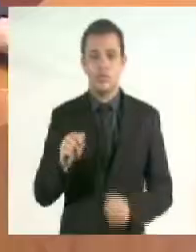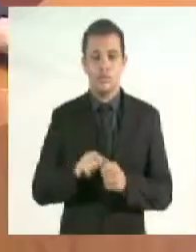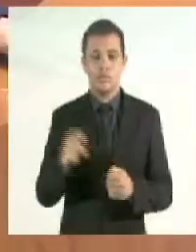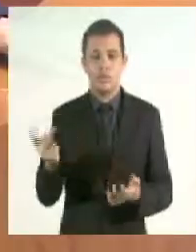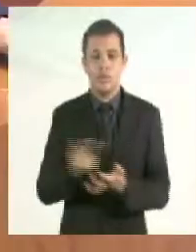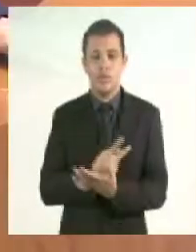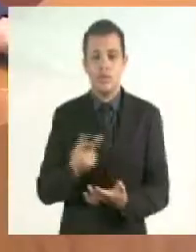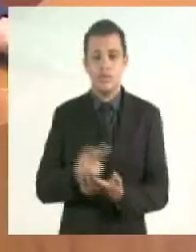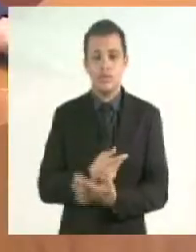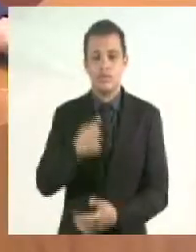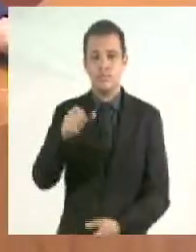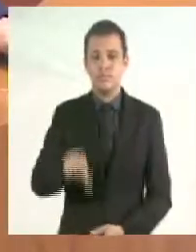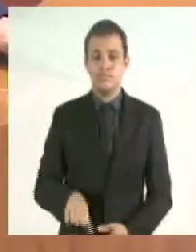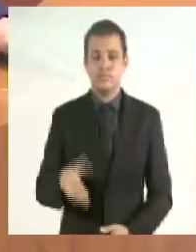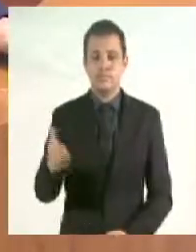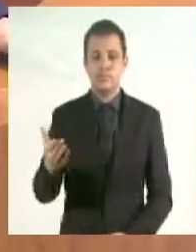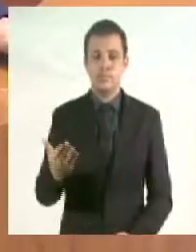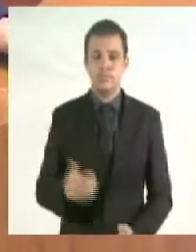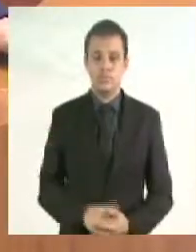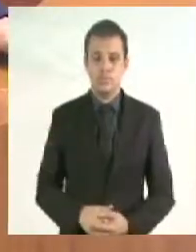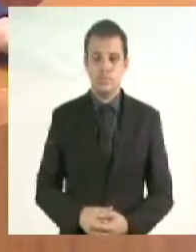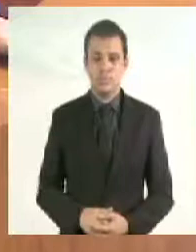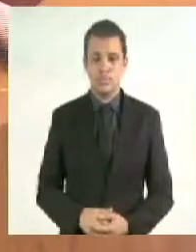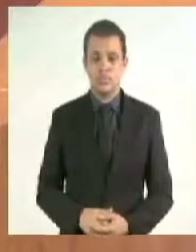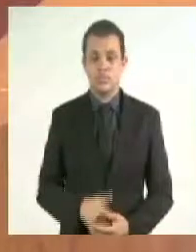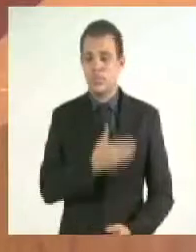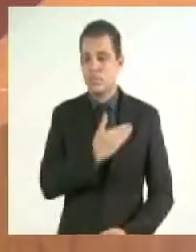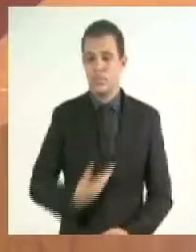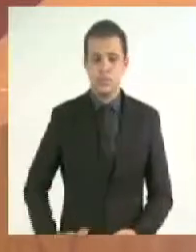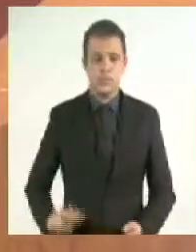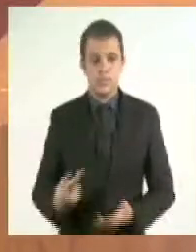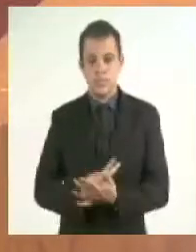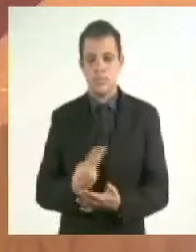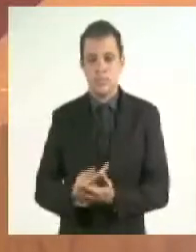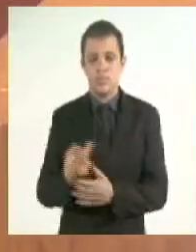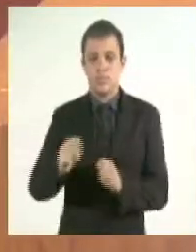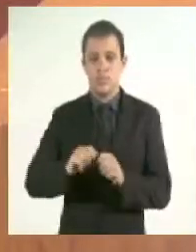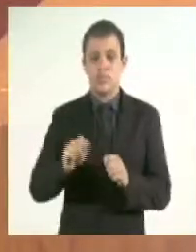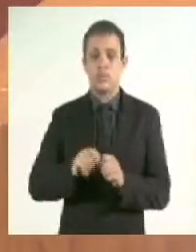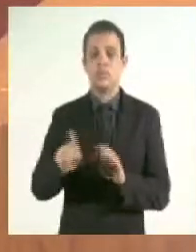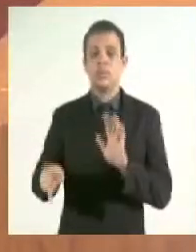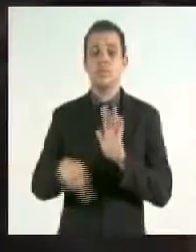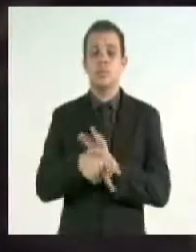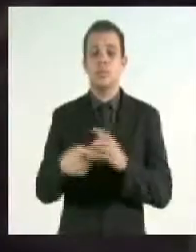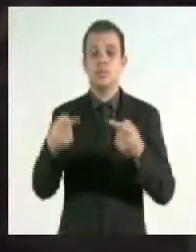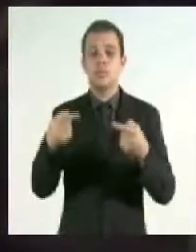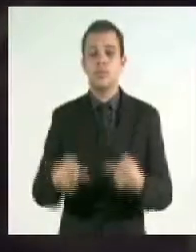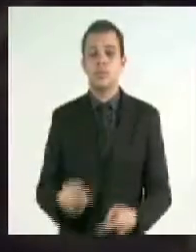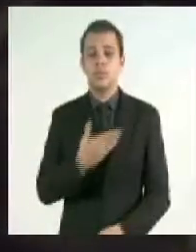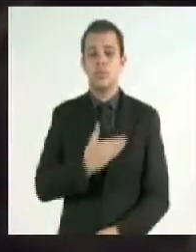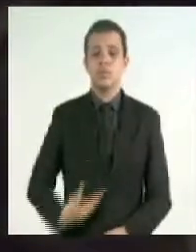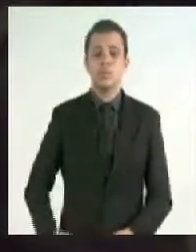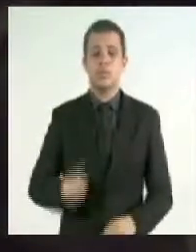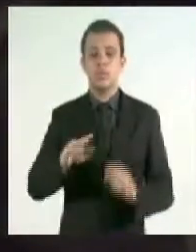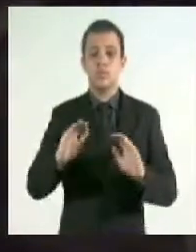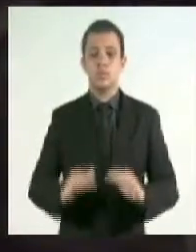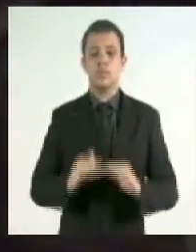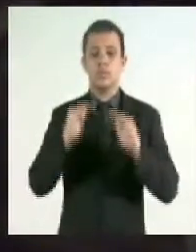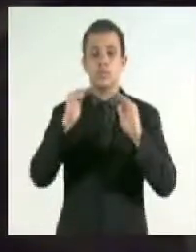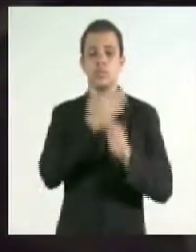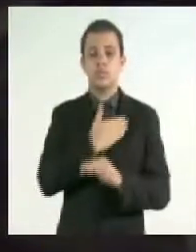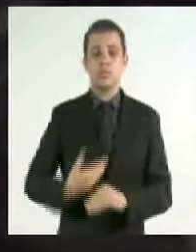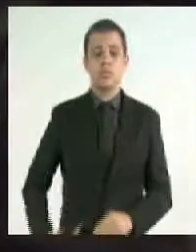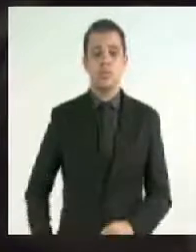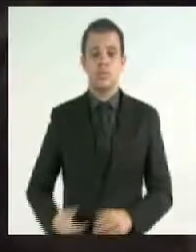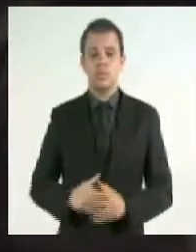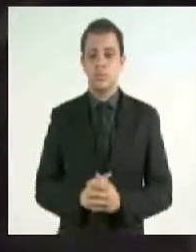muito bem assessorando. Esse não é o papel. O governo jamais se faz isso. Esse é o papel da oposição. O governo tem que ser superior, o governo tem que mostrar o que está fazendo,